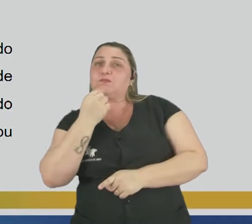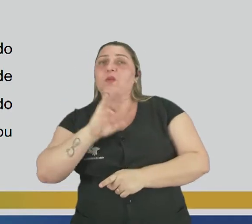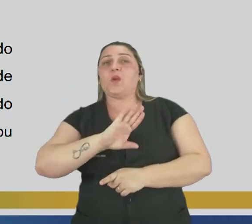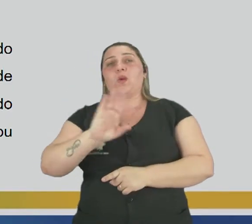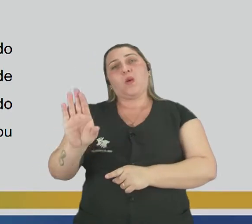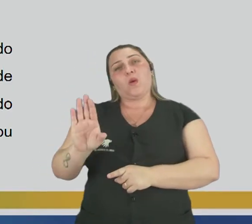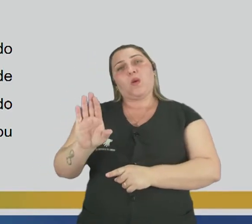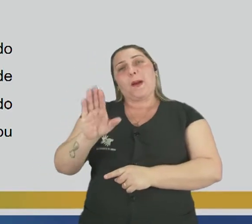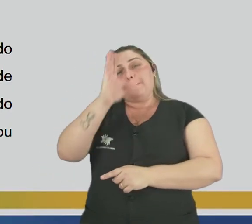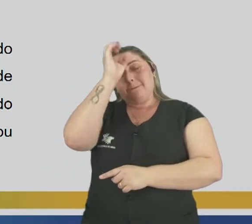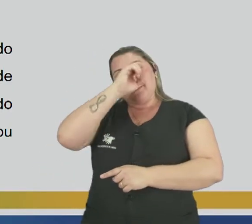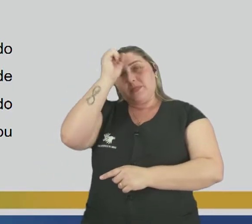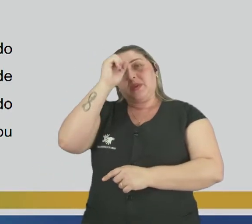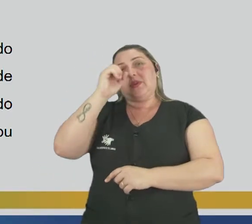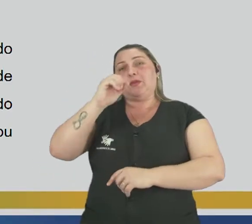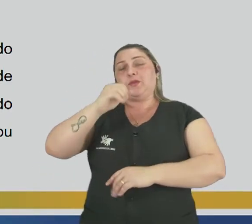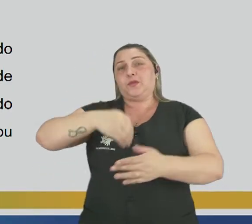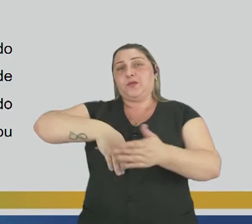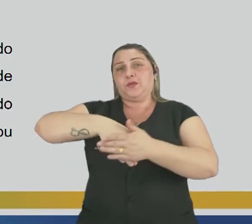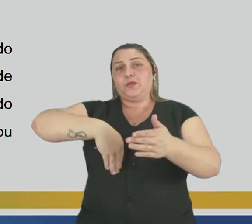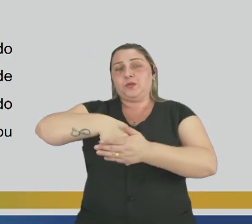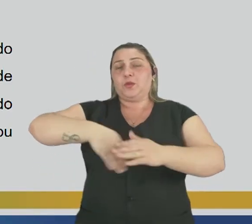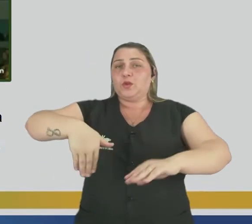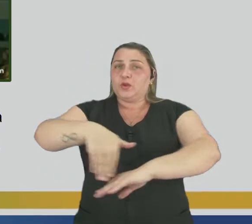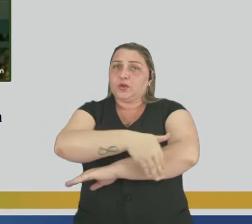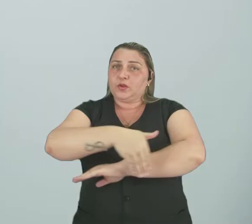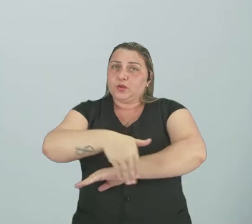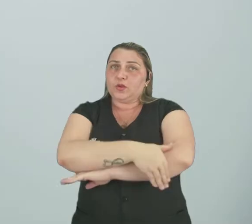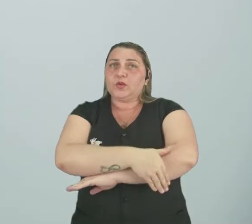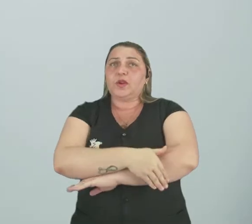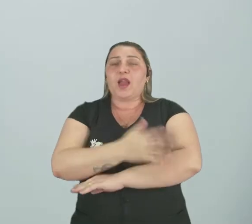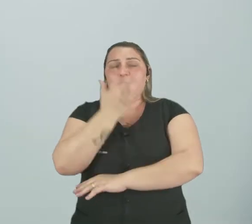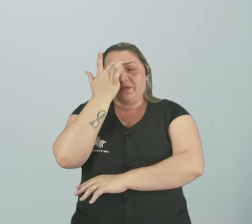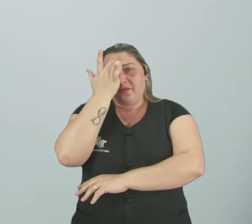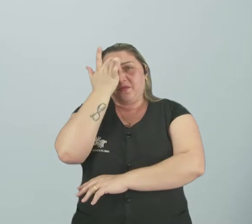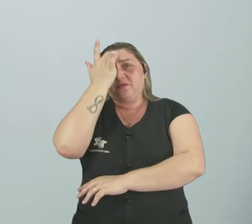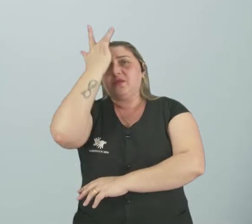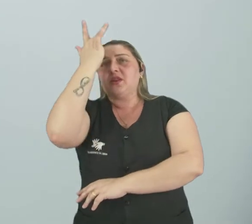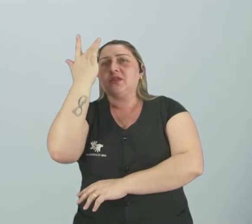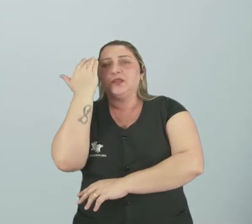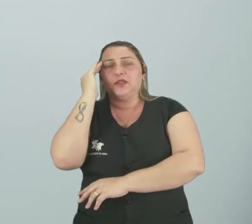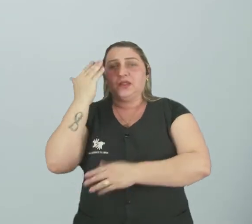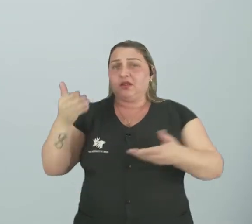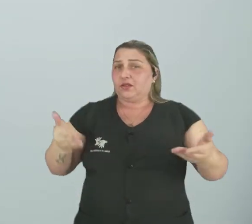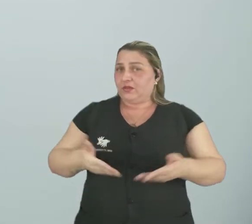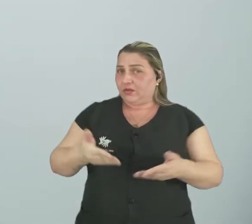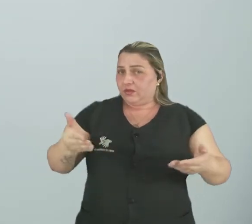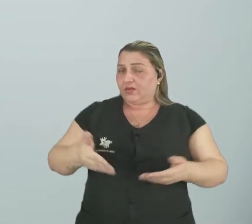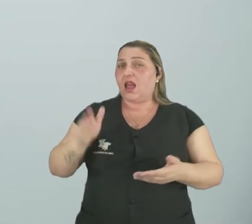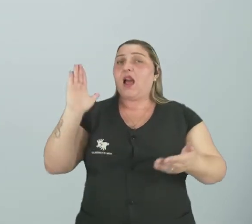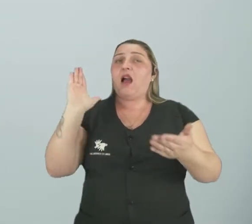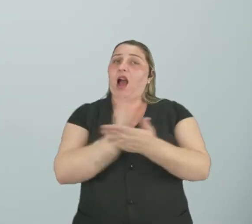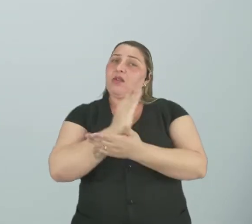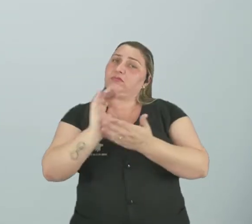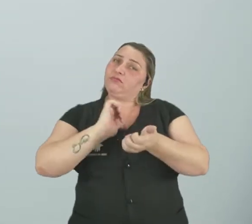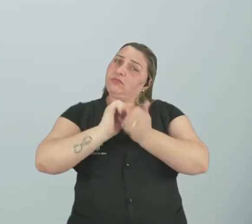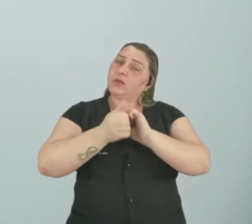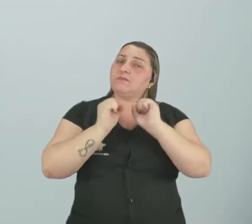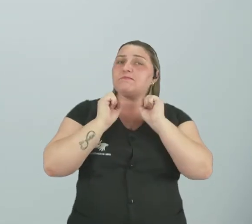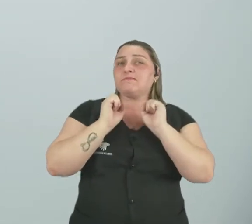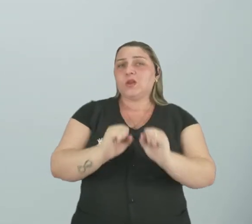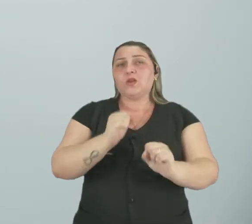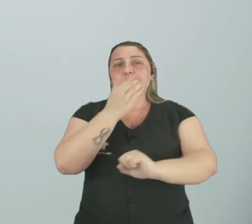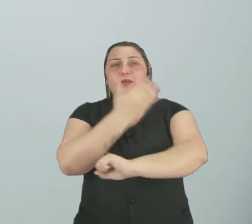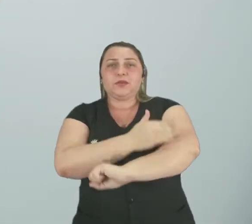forma amadora, como futebol de rua ou pelada. Então ficou bem fácil da gente entender agora, né, que alguns esportes eles podem